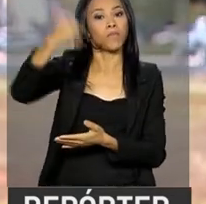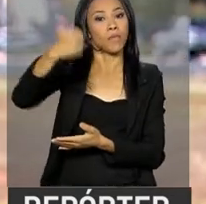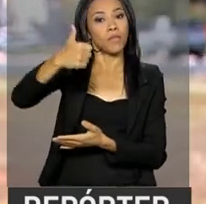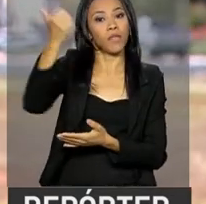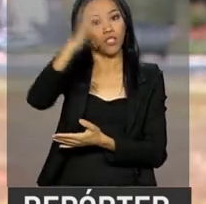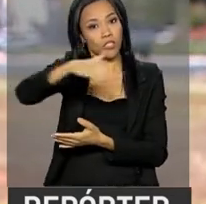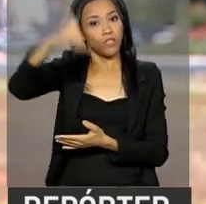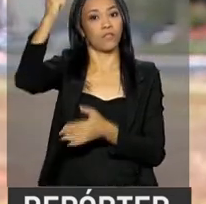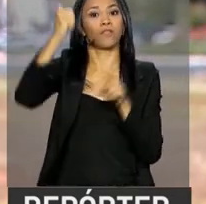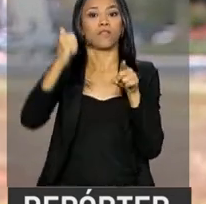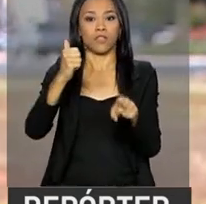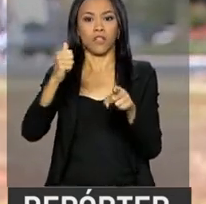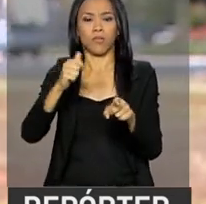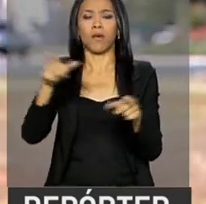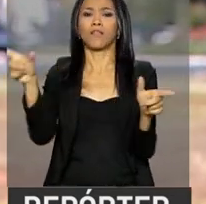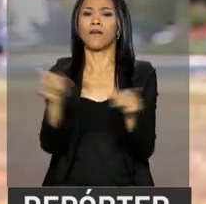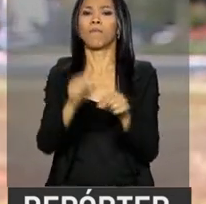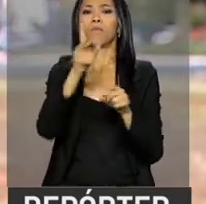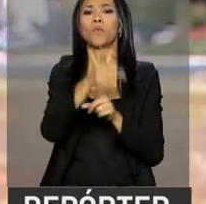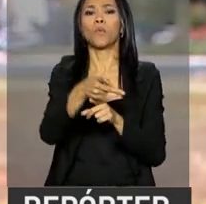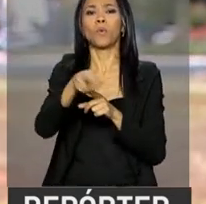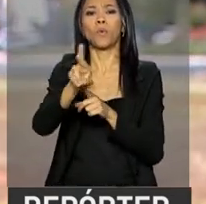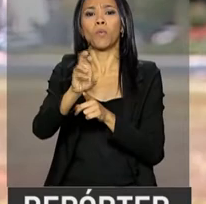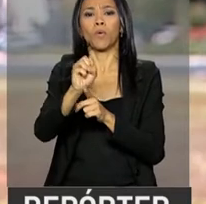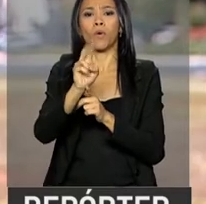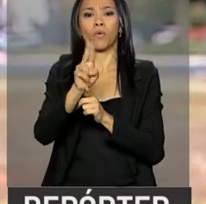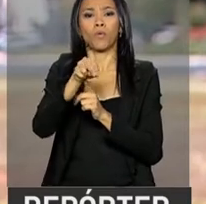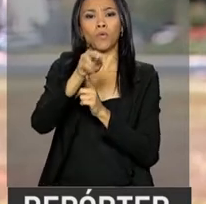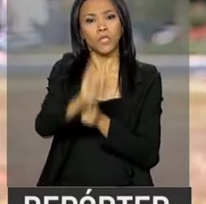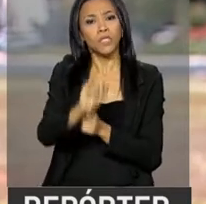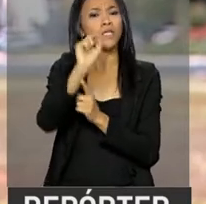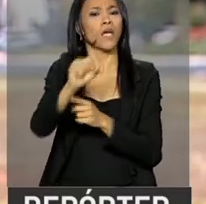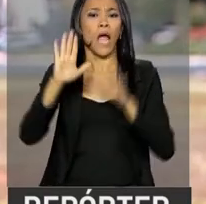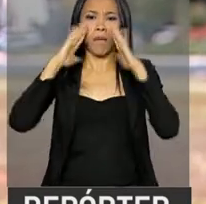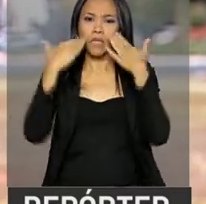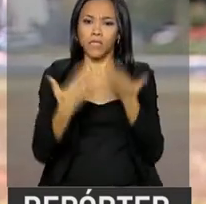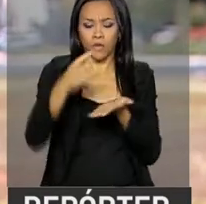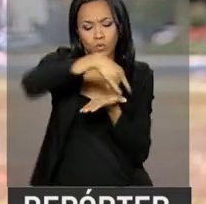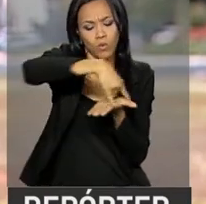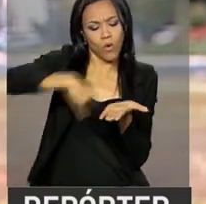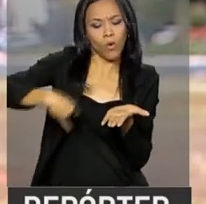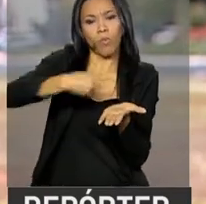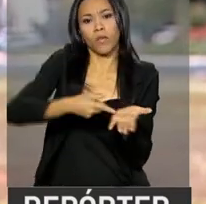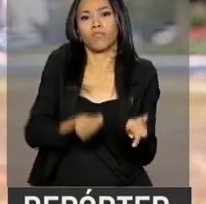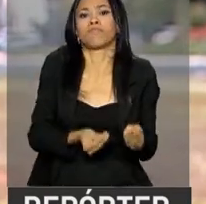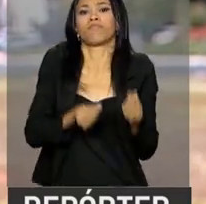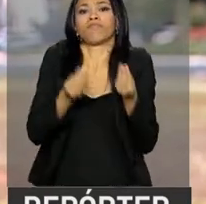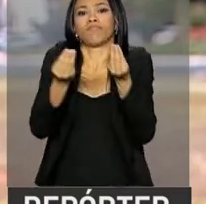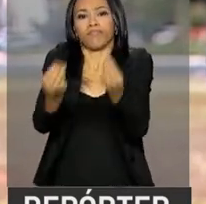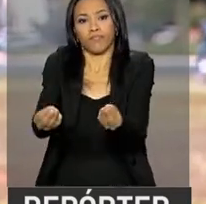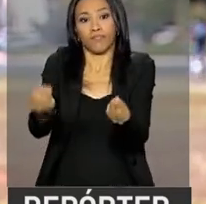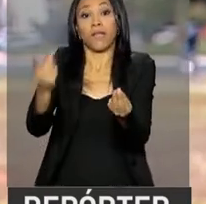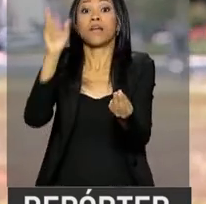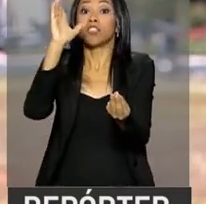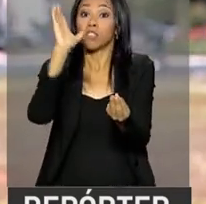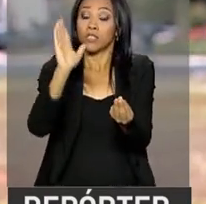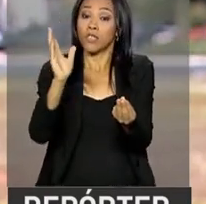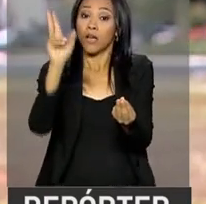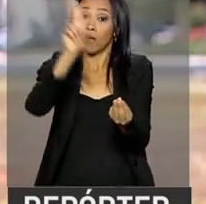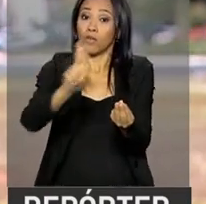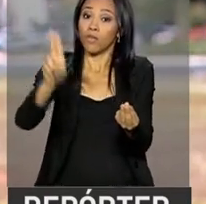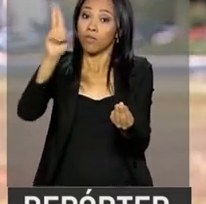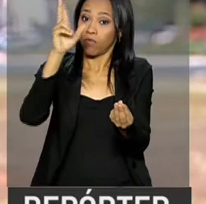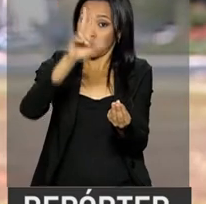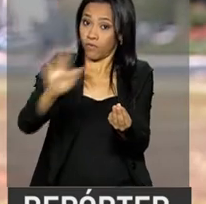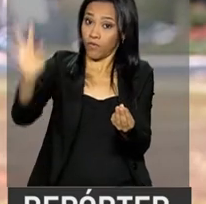universidade para todos o prouni apresentarem a documentação à faculdade em que foram selecionados o